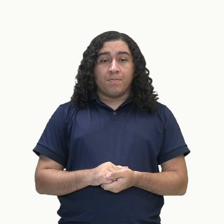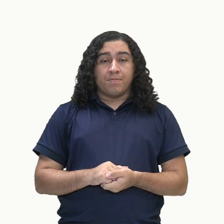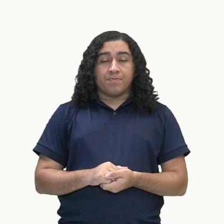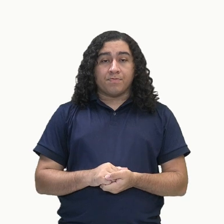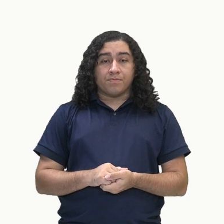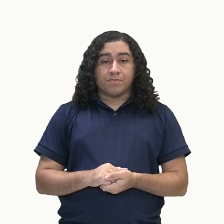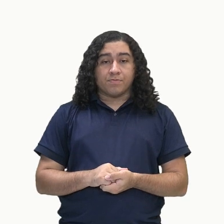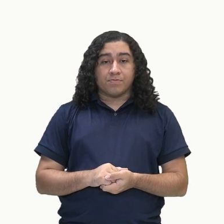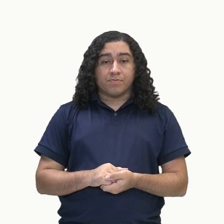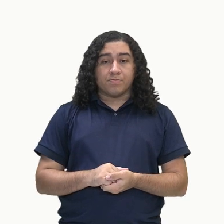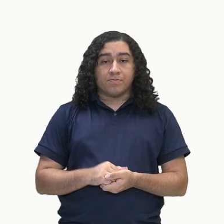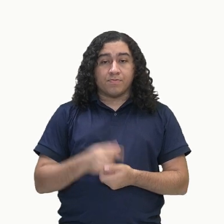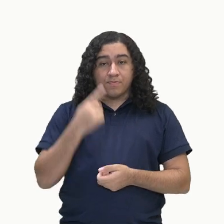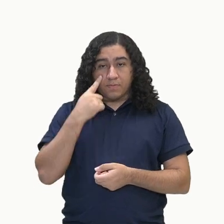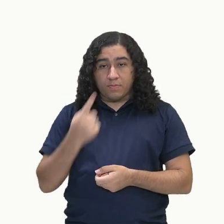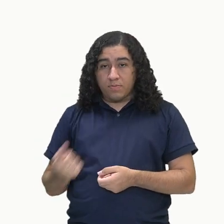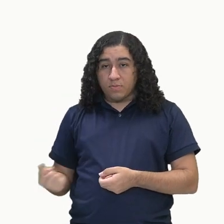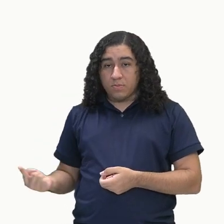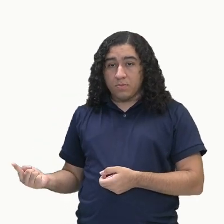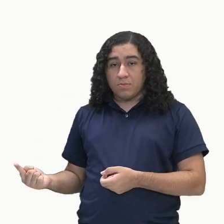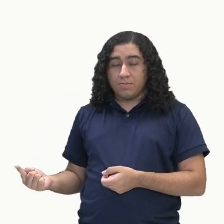Então, nosso polígono de número 3